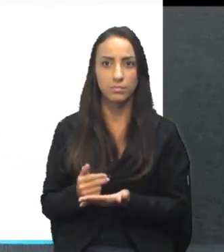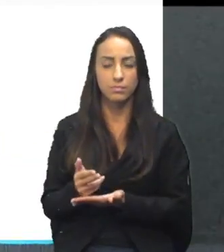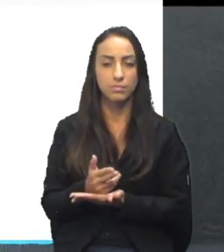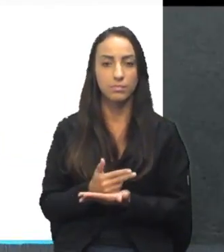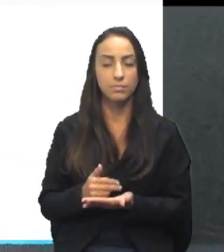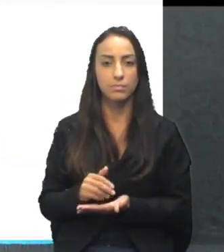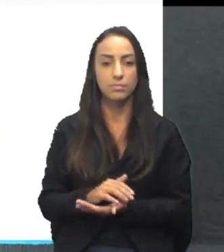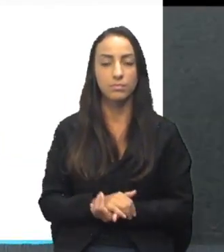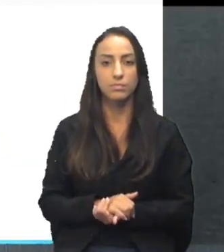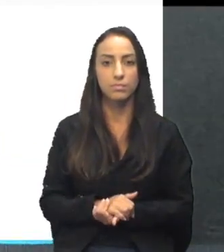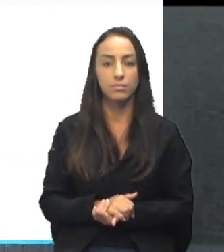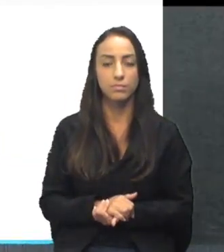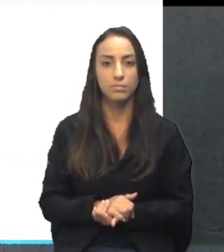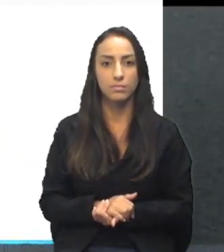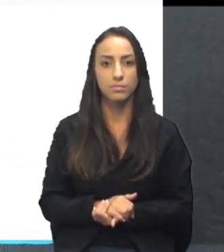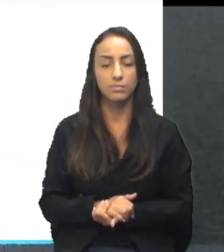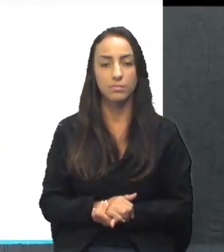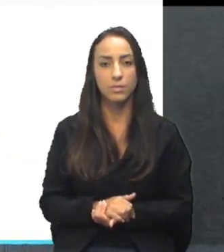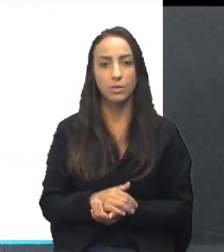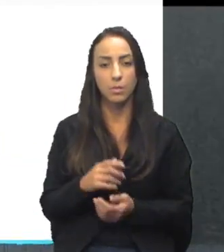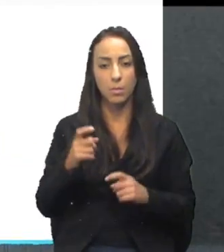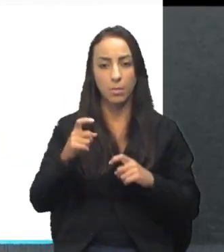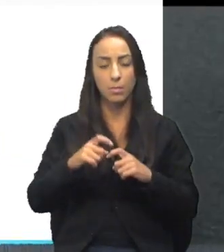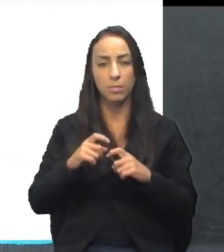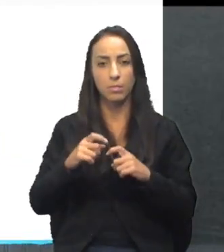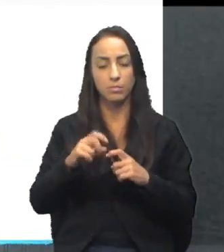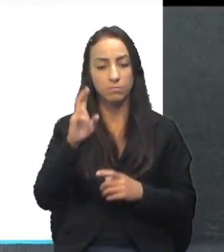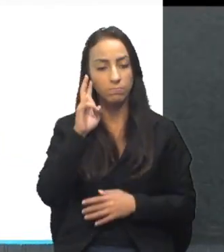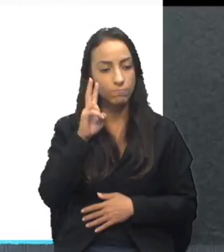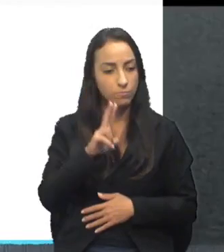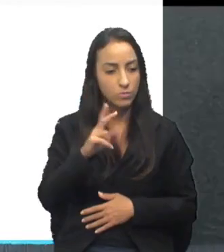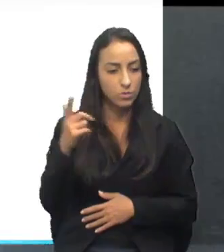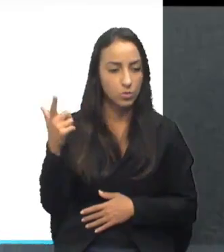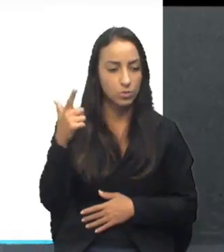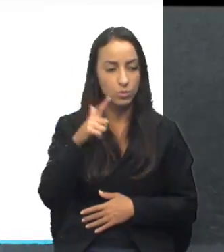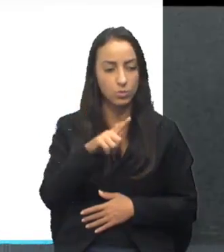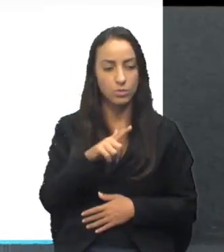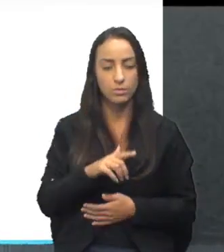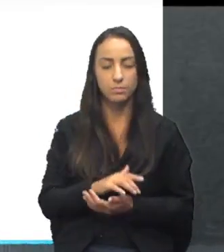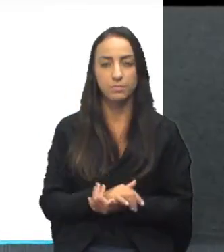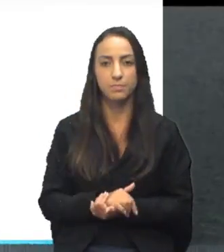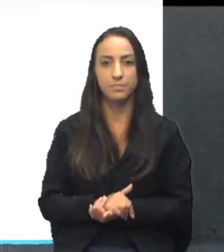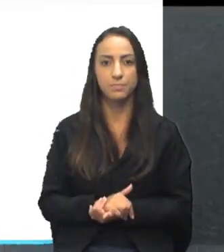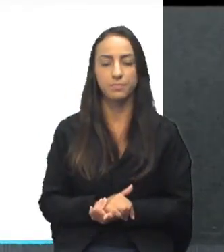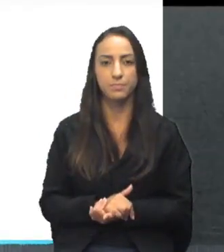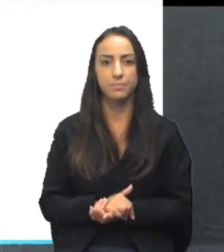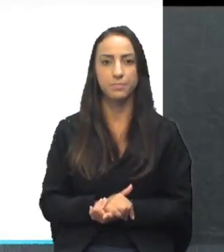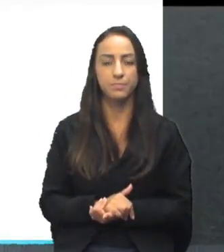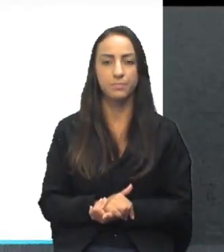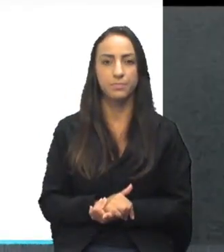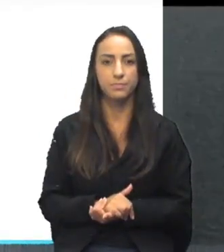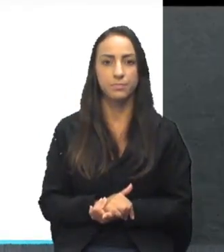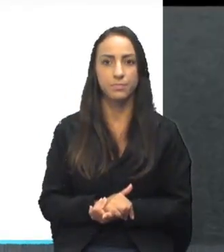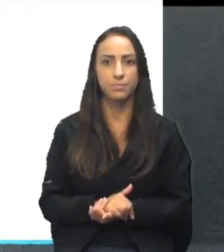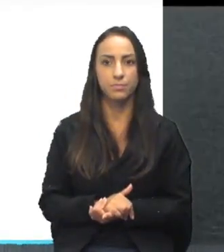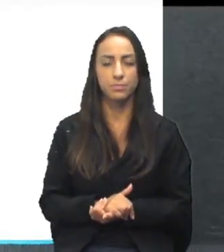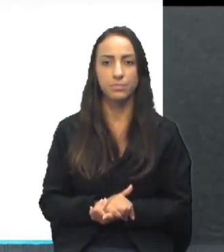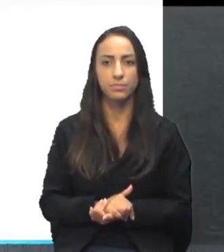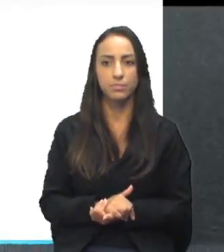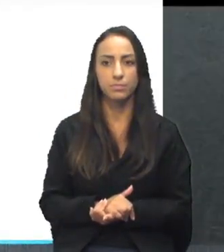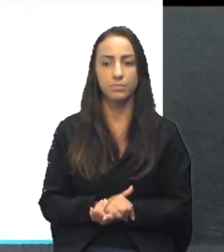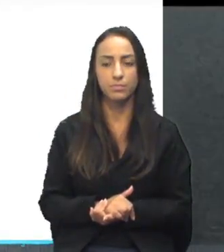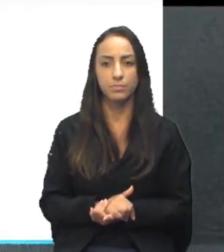em perneiras, para expor então a região íntima para